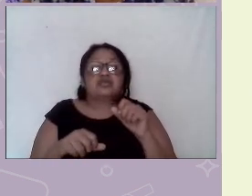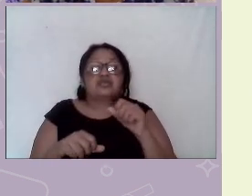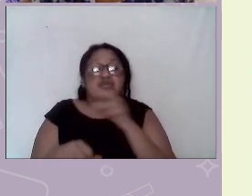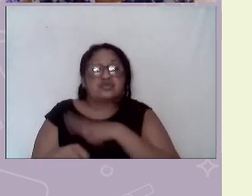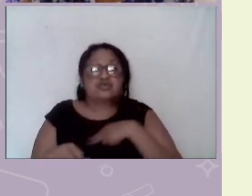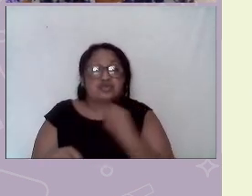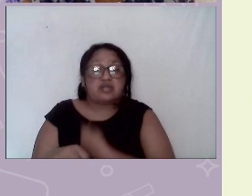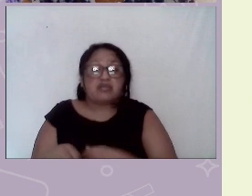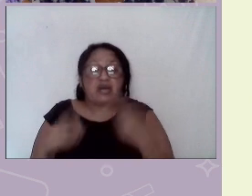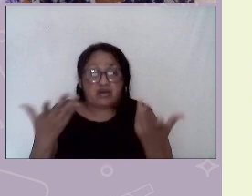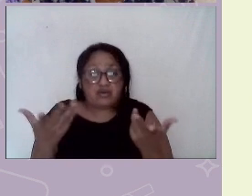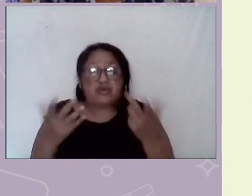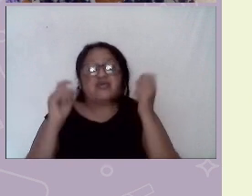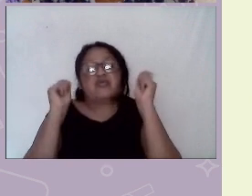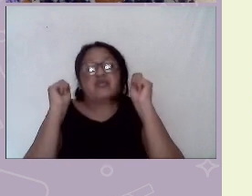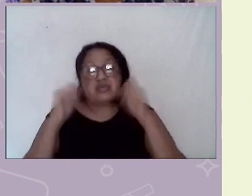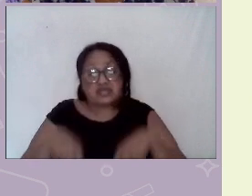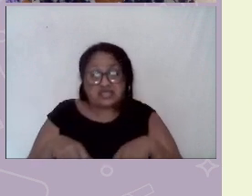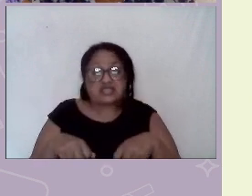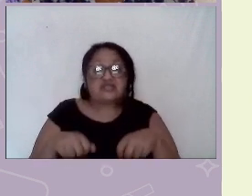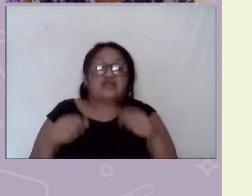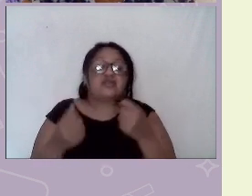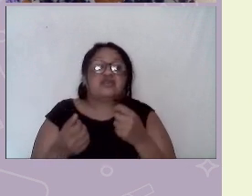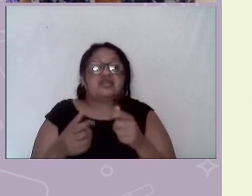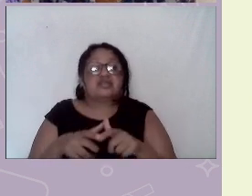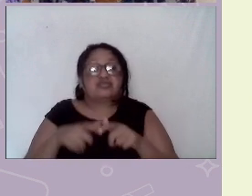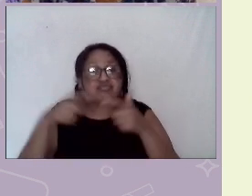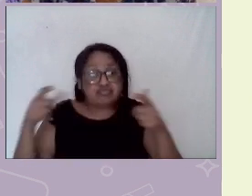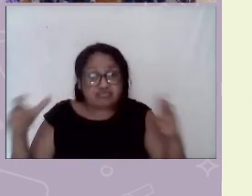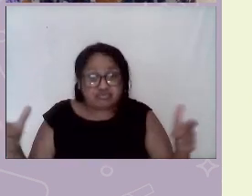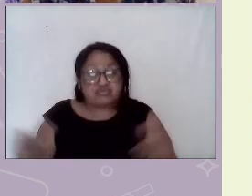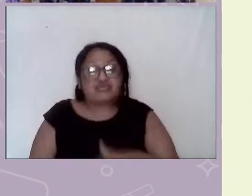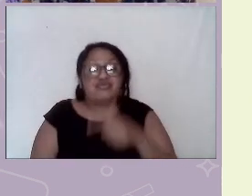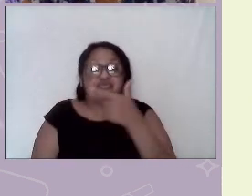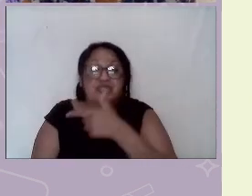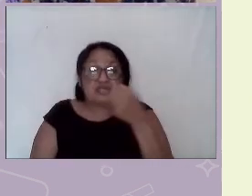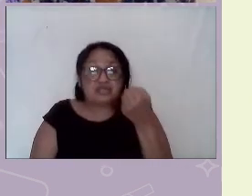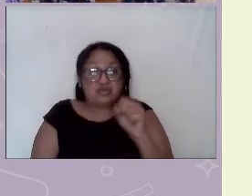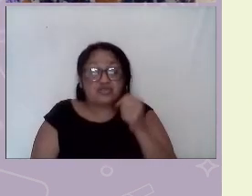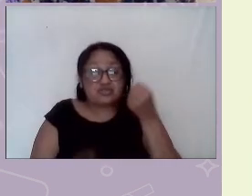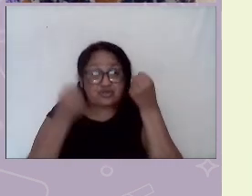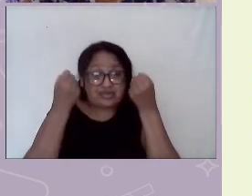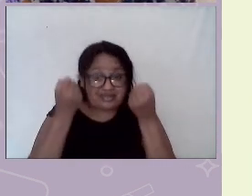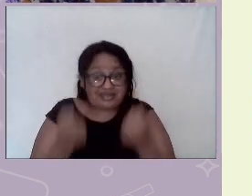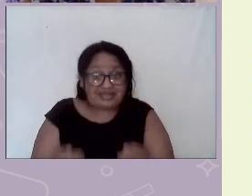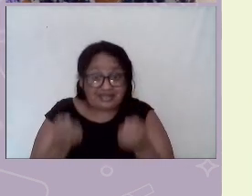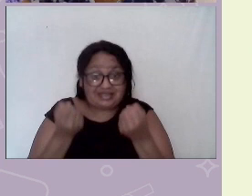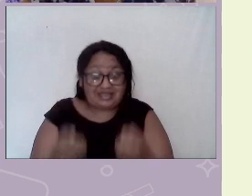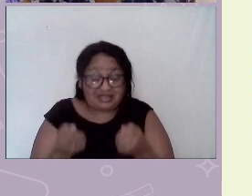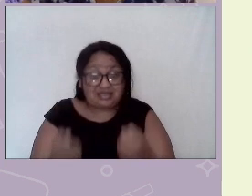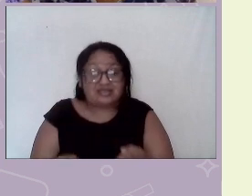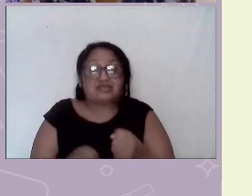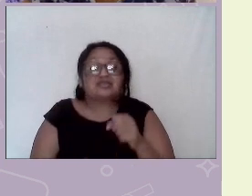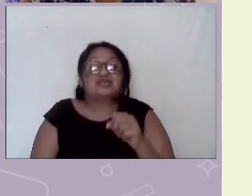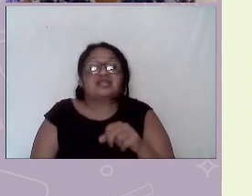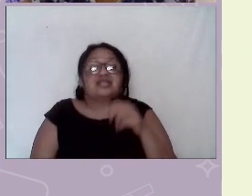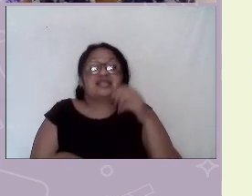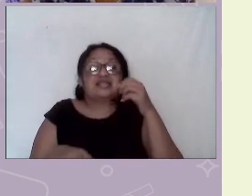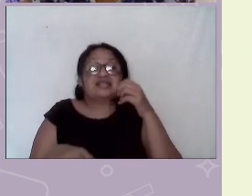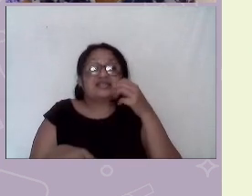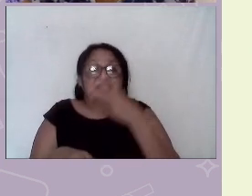produção de 28,4 quilos de ouro 3,5 toneladas de prata e 2